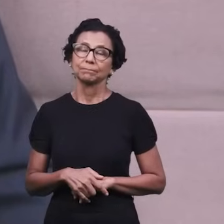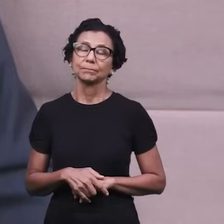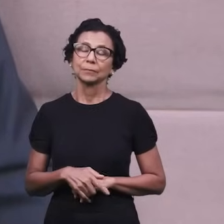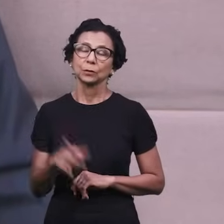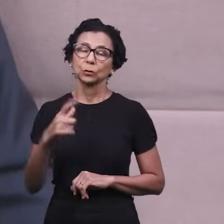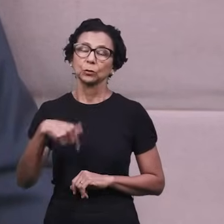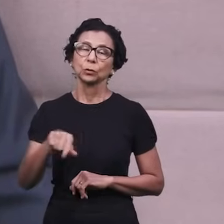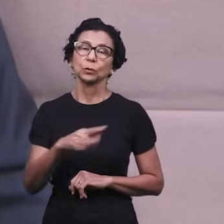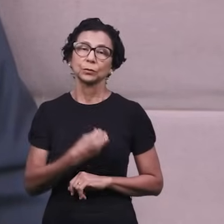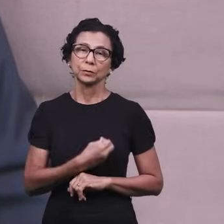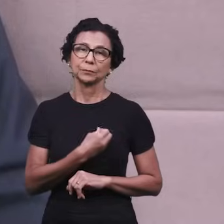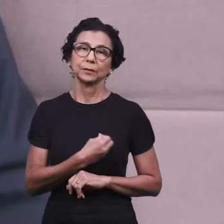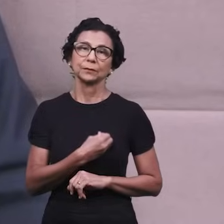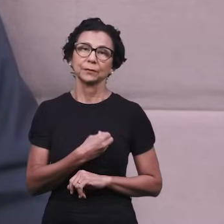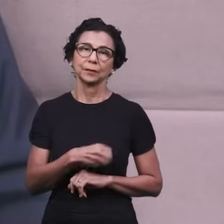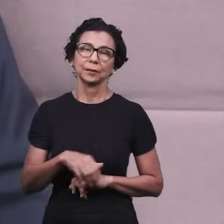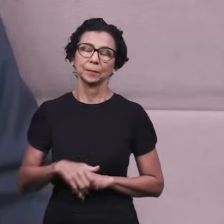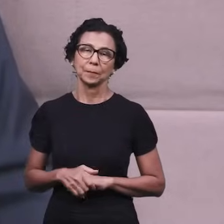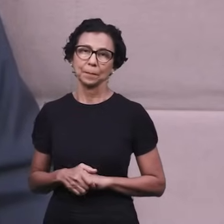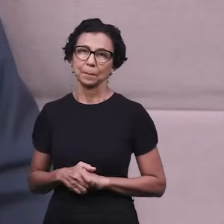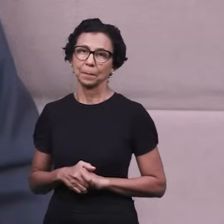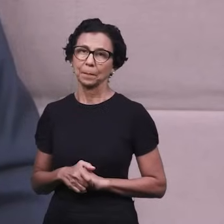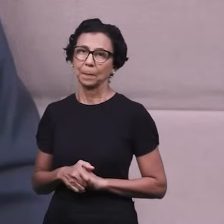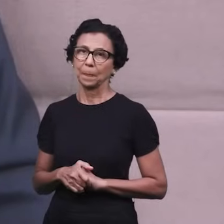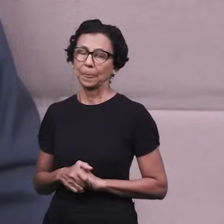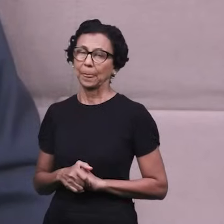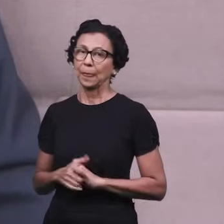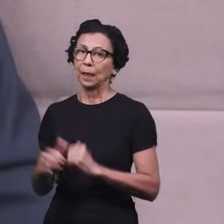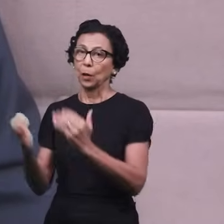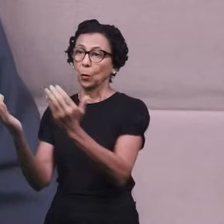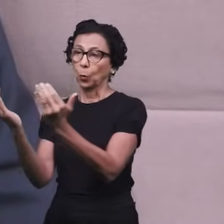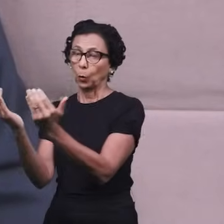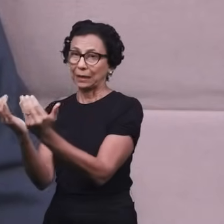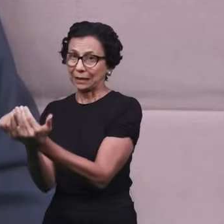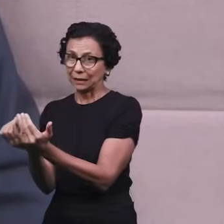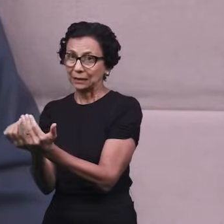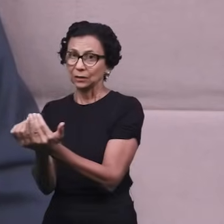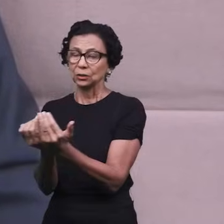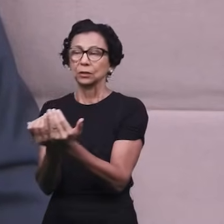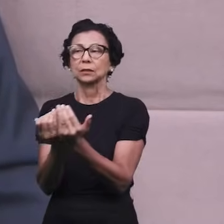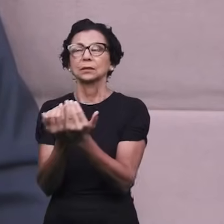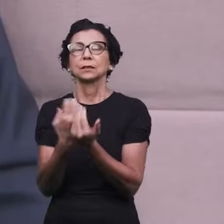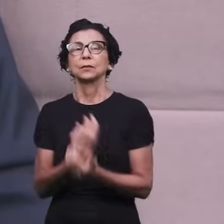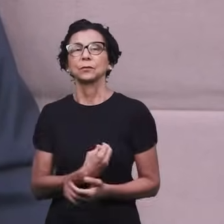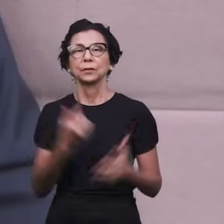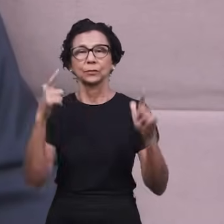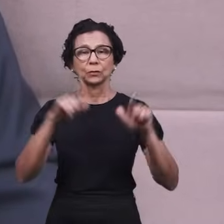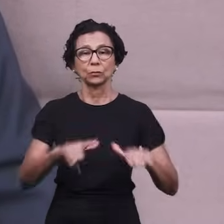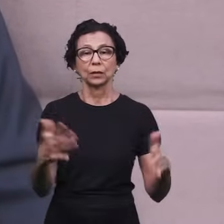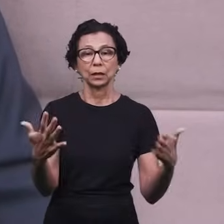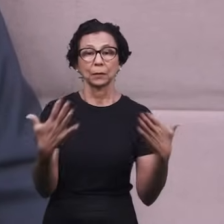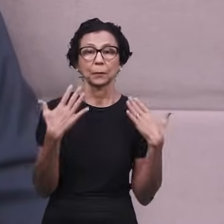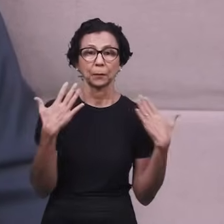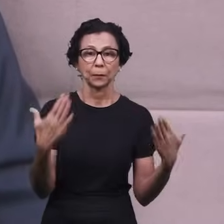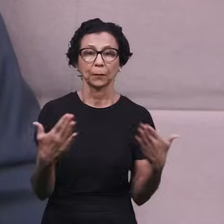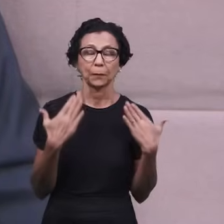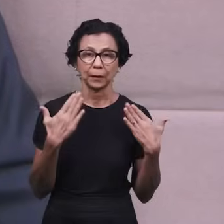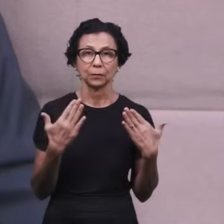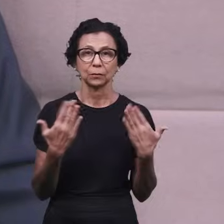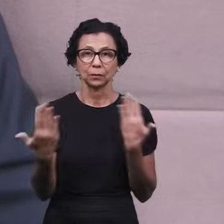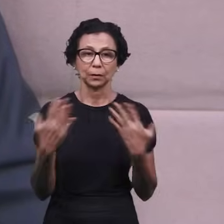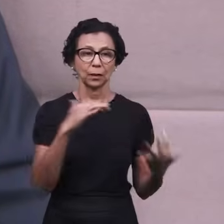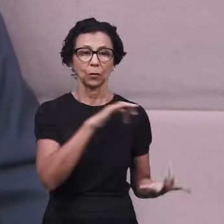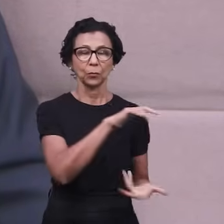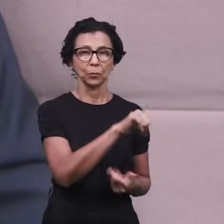Vence porque ele sabe que está subindo para o encontro com o Senhor Jesus e nisso